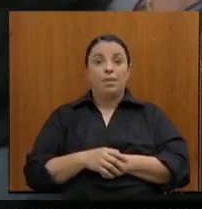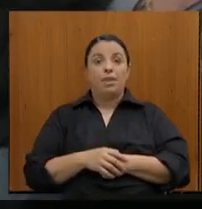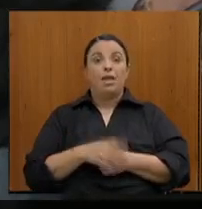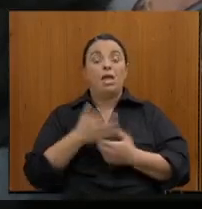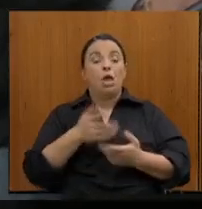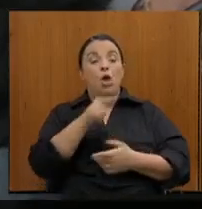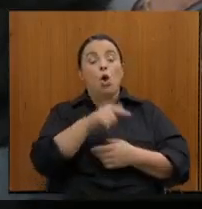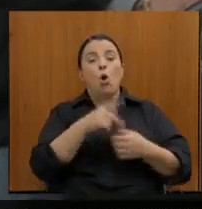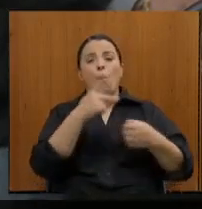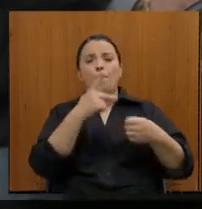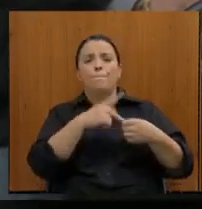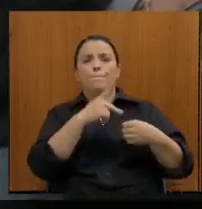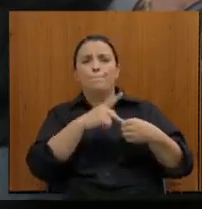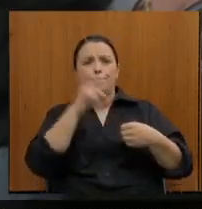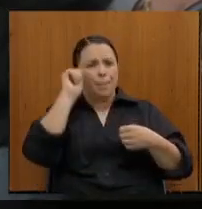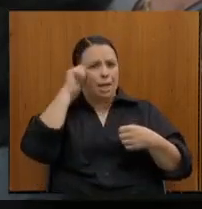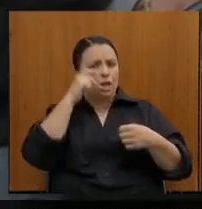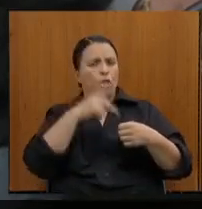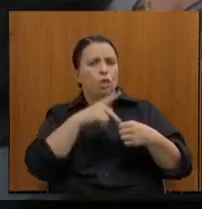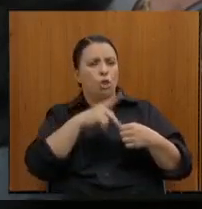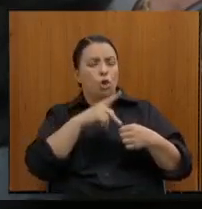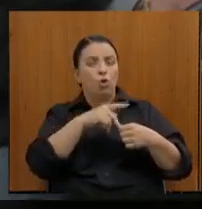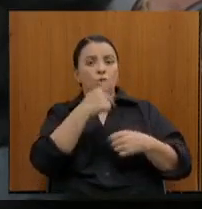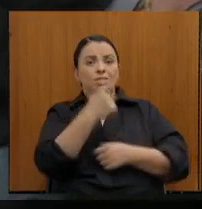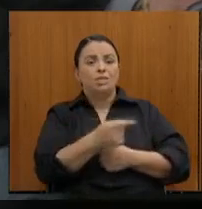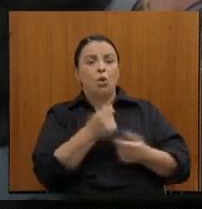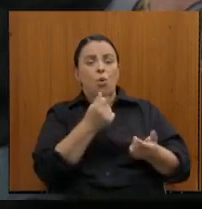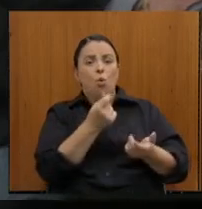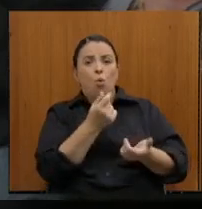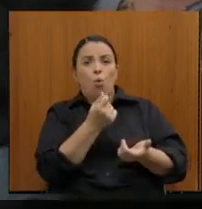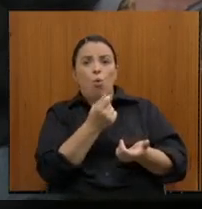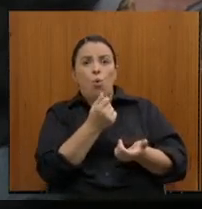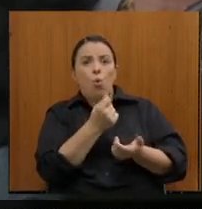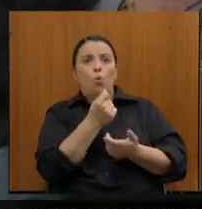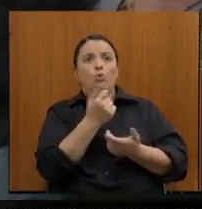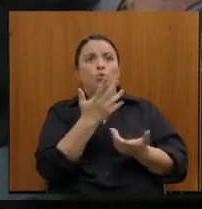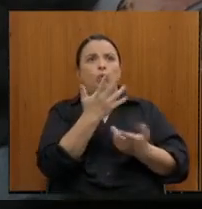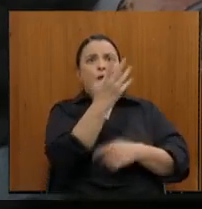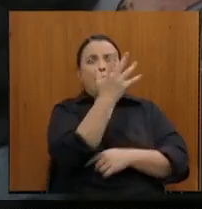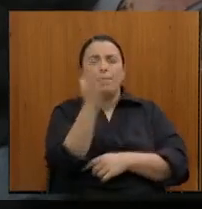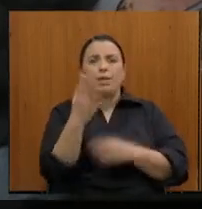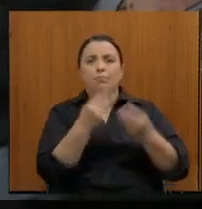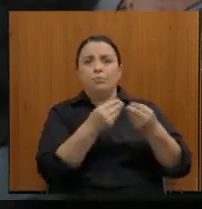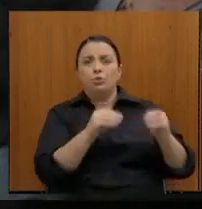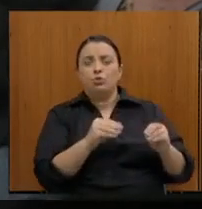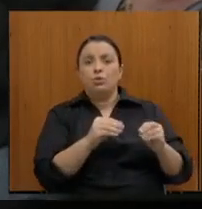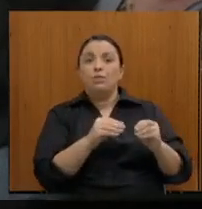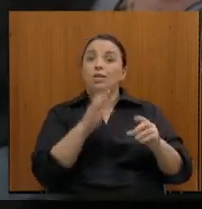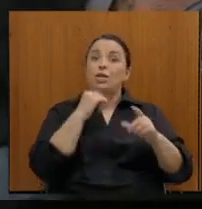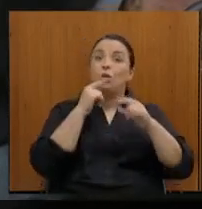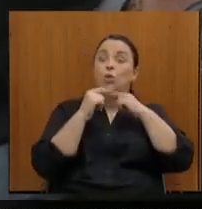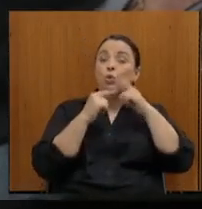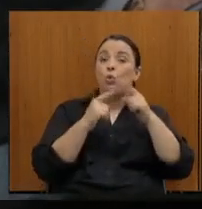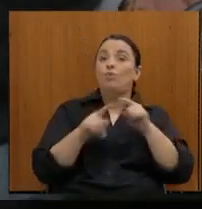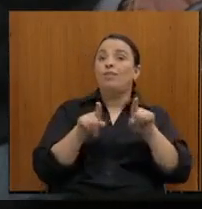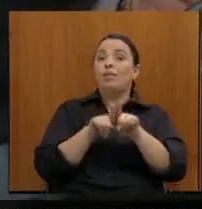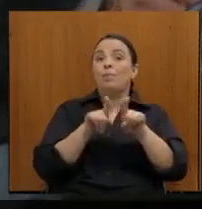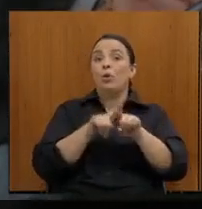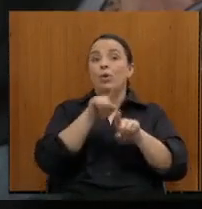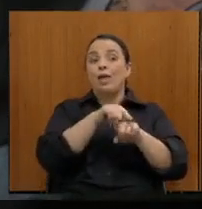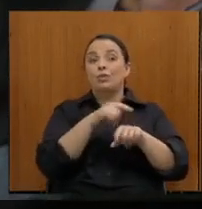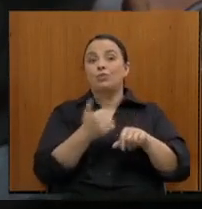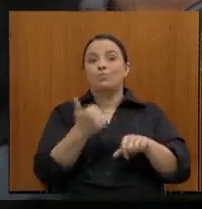função de seu custo estratégico ambiental em dúvida quanto à reposição hídrica